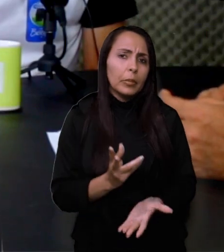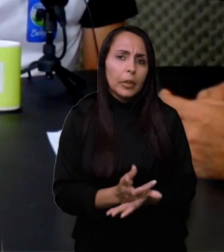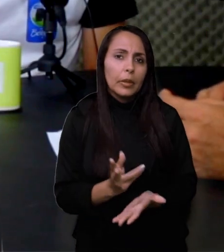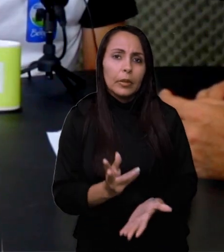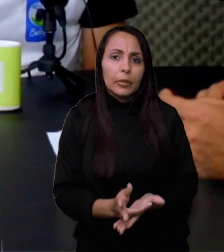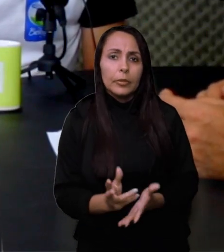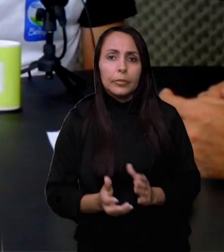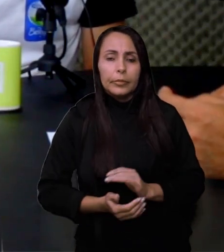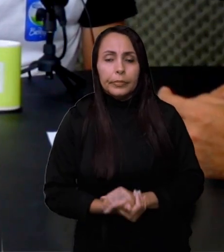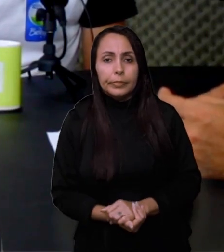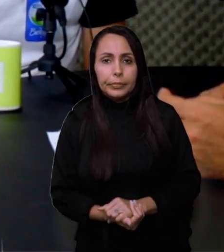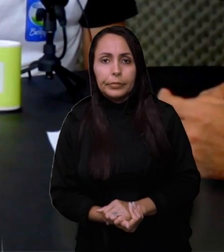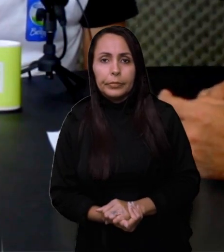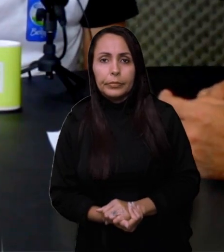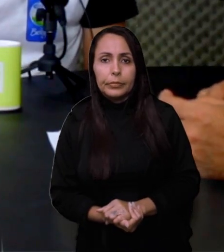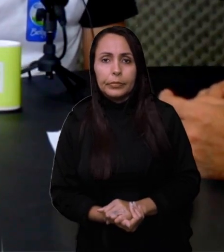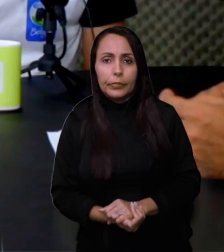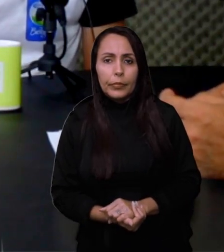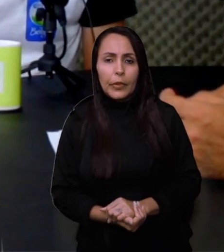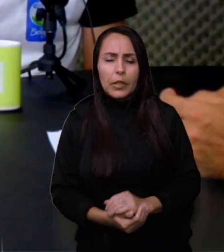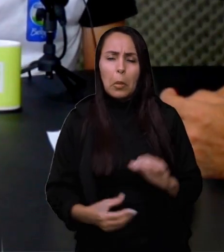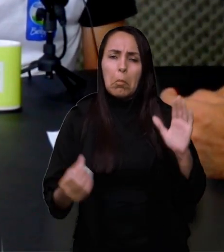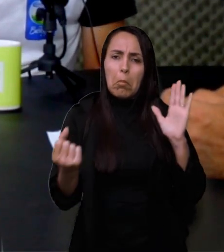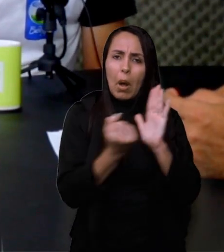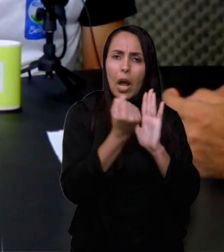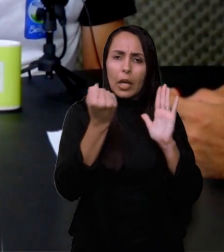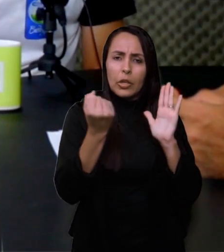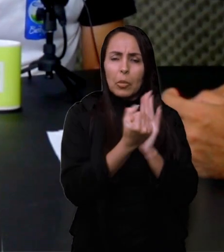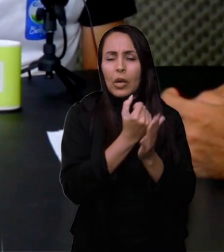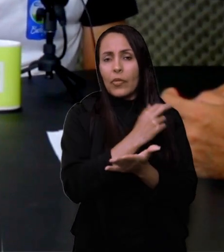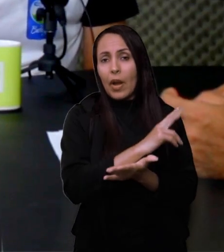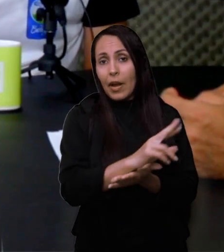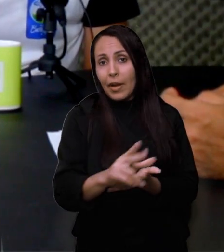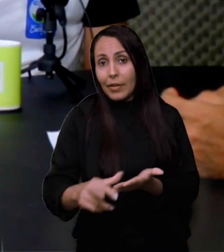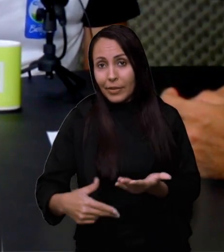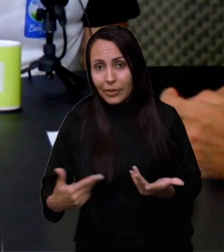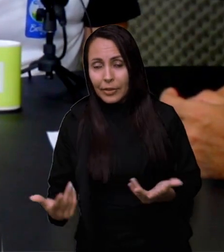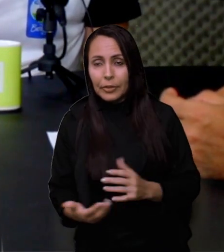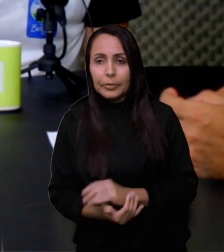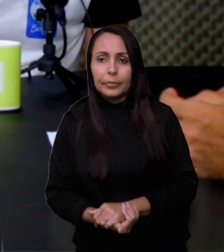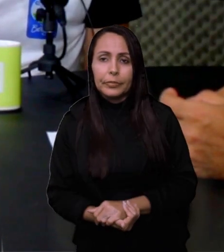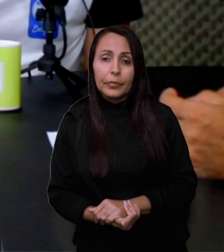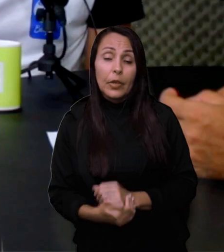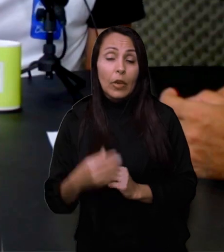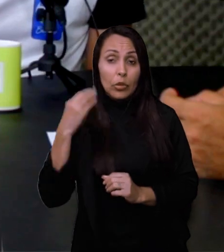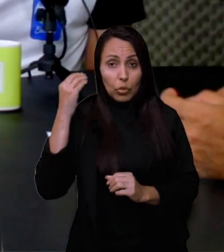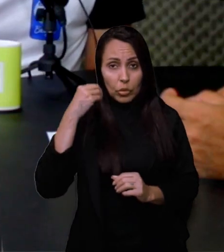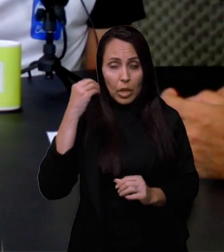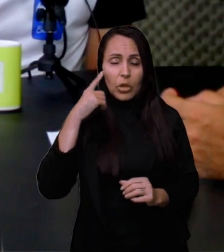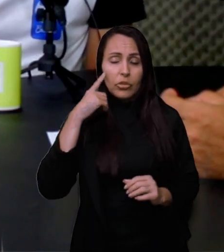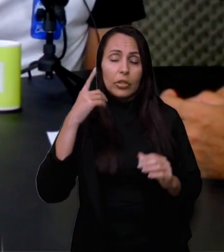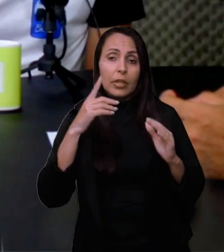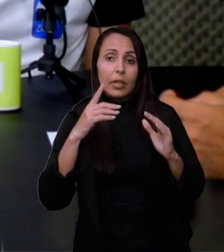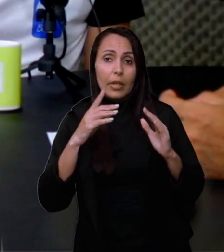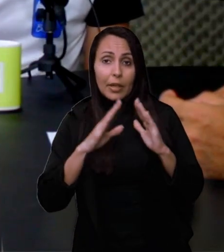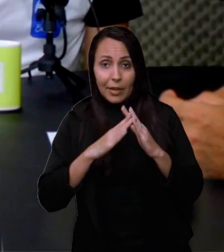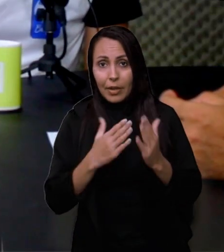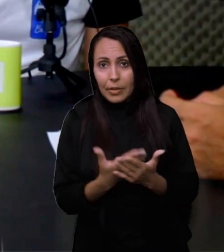inteiro. São marcas e mais marcas. Se você pegar, faça um teste em casa, vocês que estão assistindo a